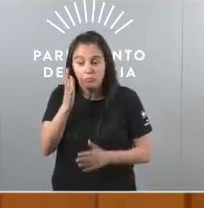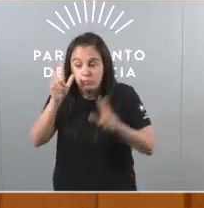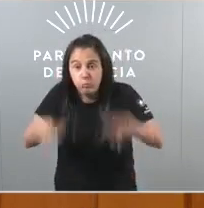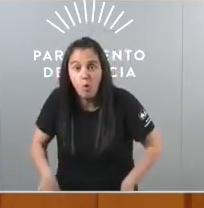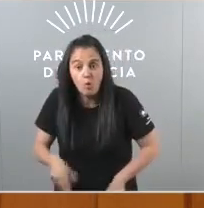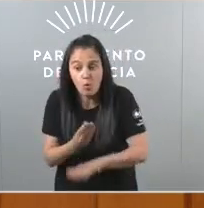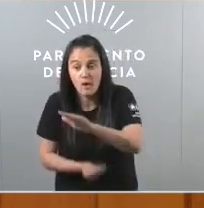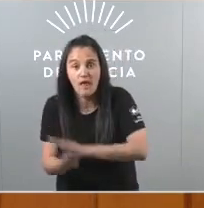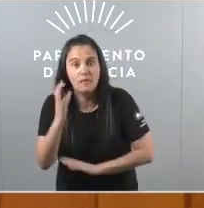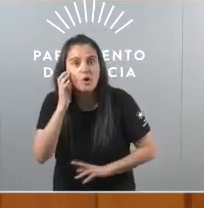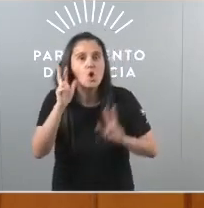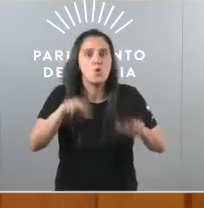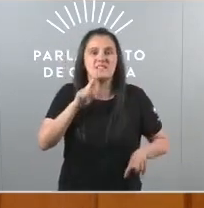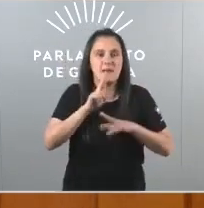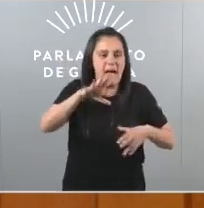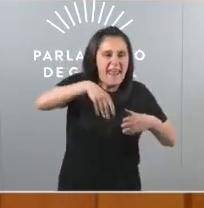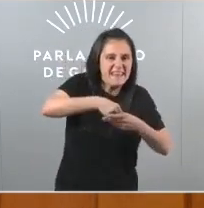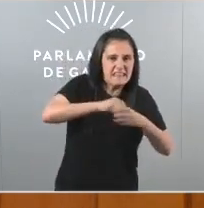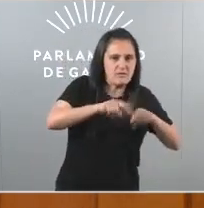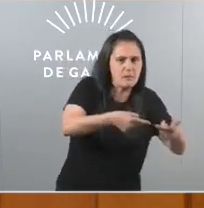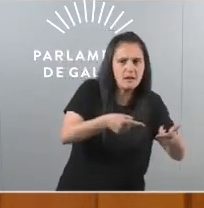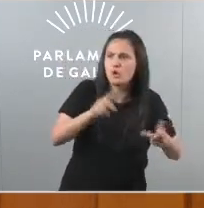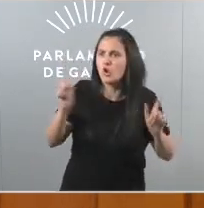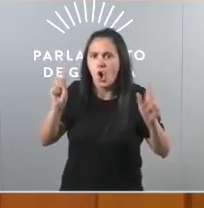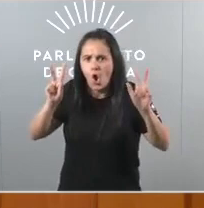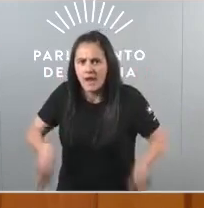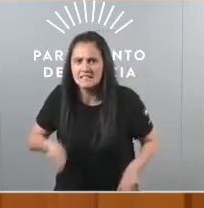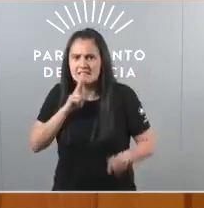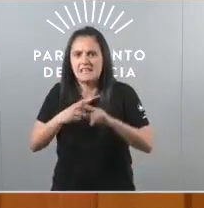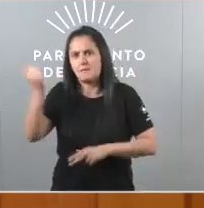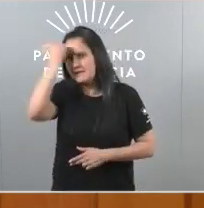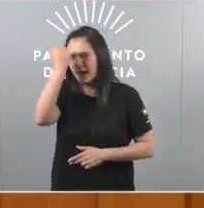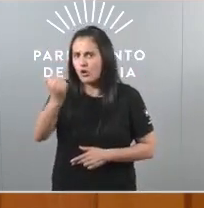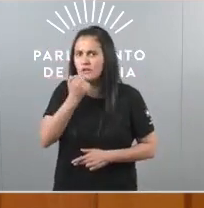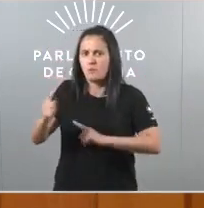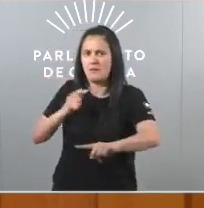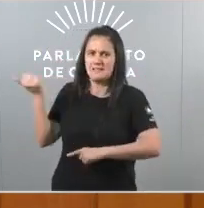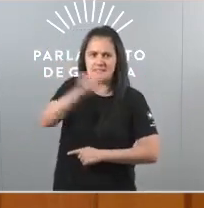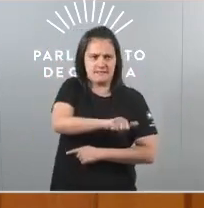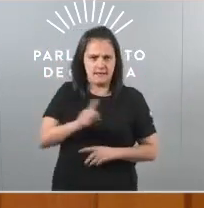non é violencia intrafamiliar é terrorismo machista señorías do Partido Popular